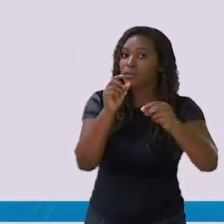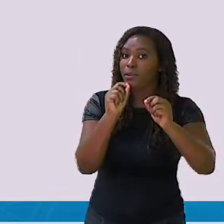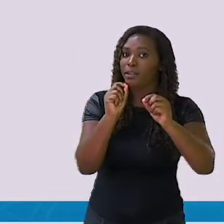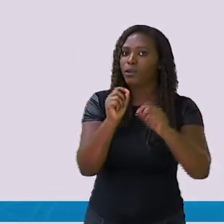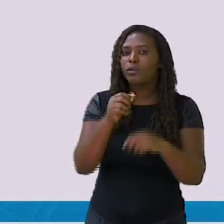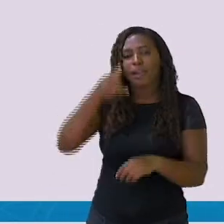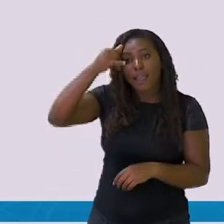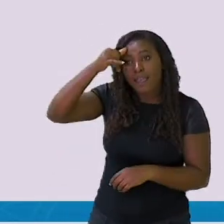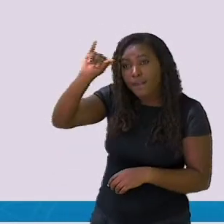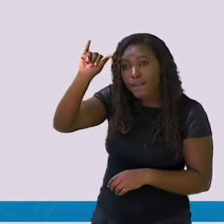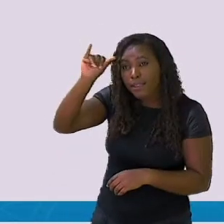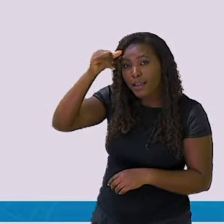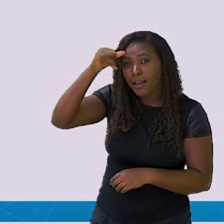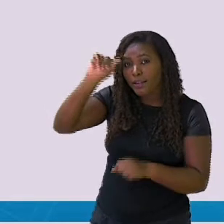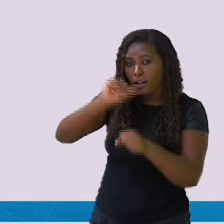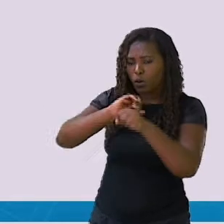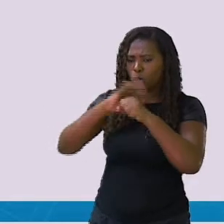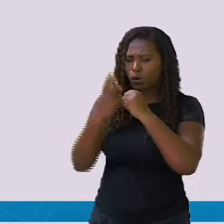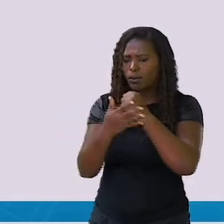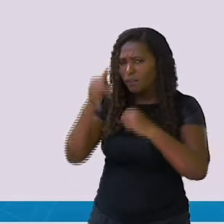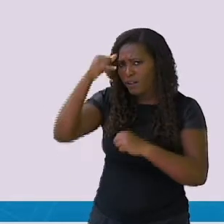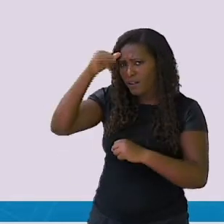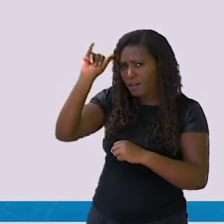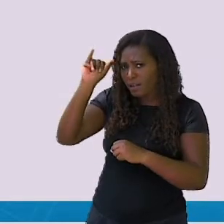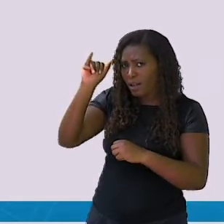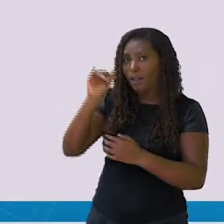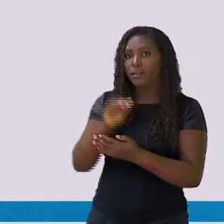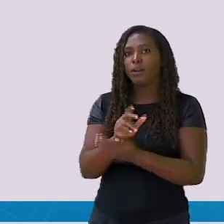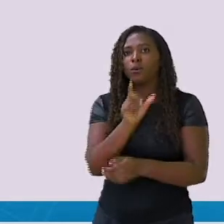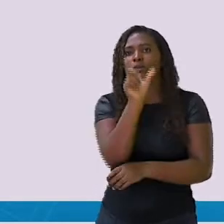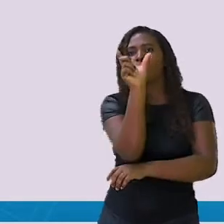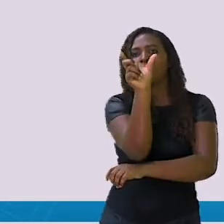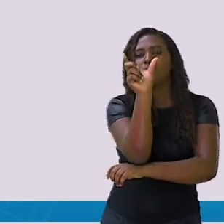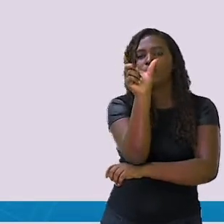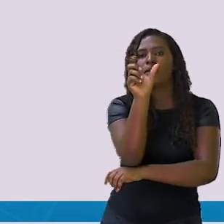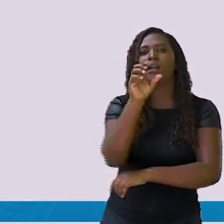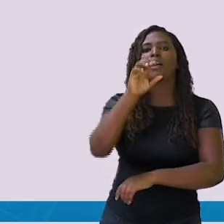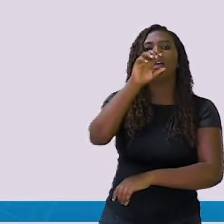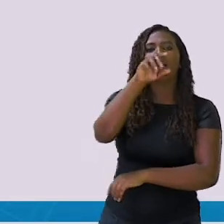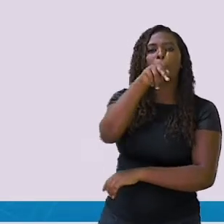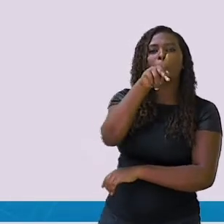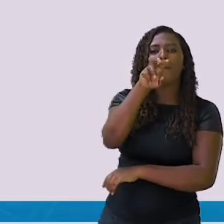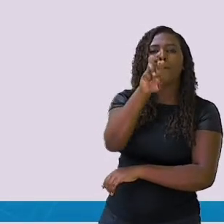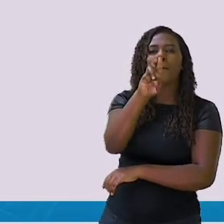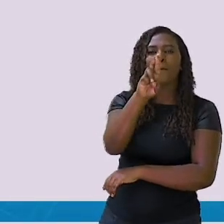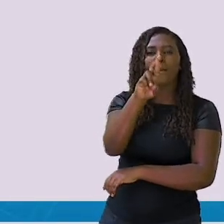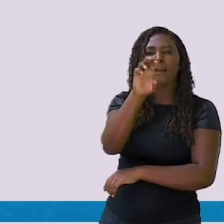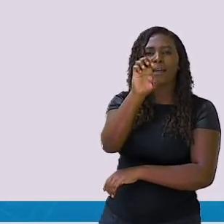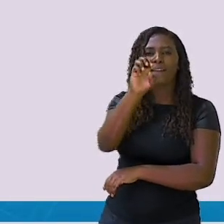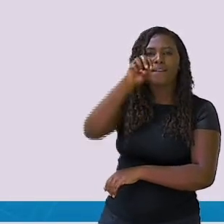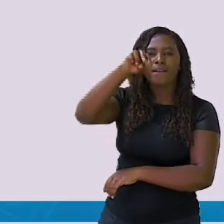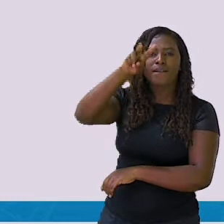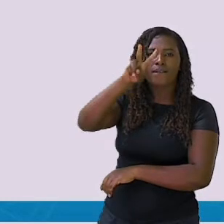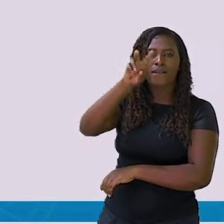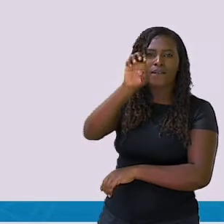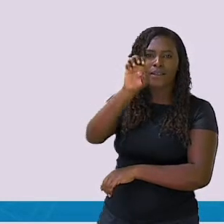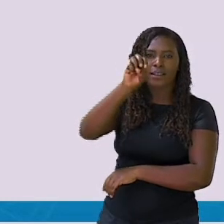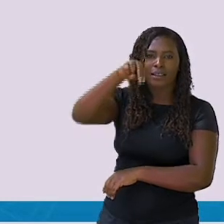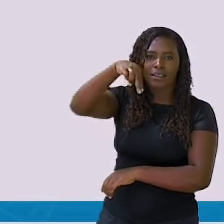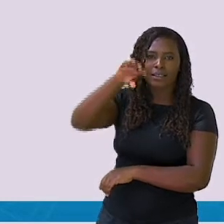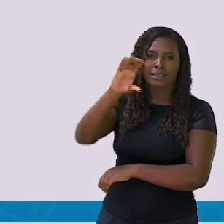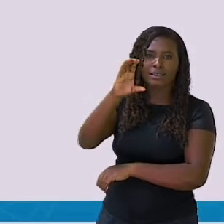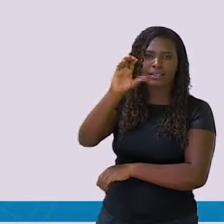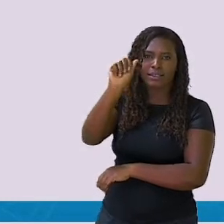do álcool, o uso... Então, eu vou direcionando o meu pensamento. Eu vou criando um